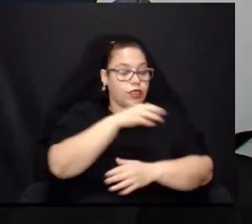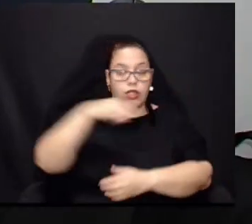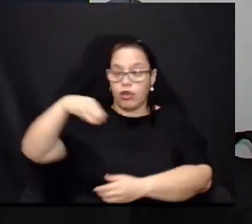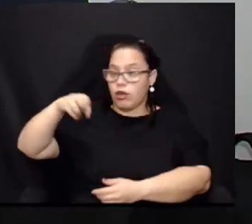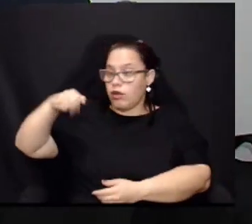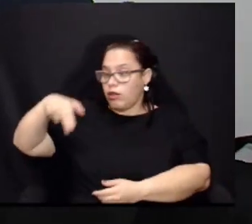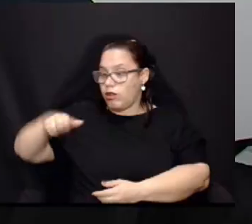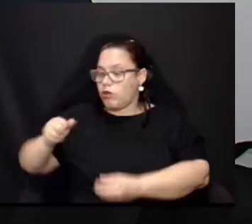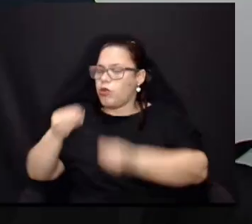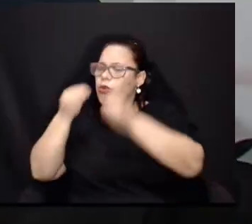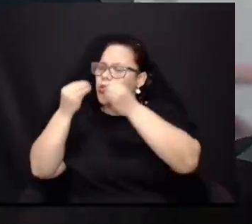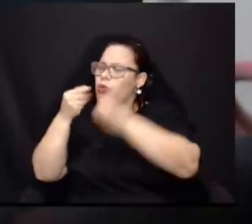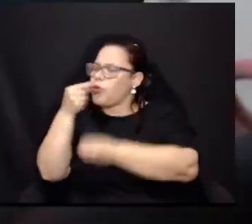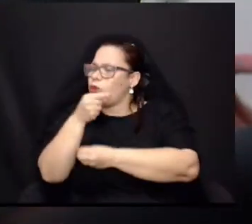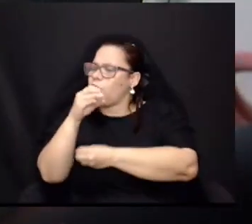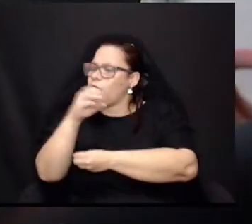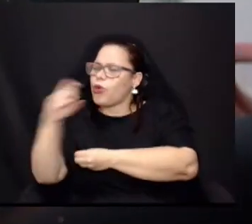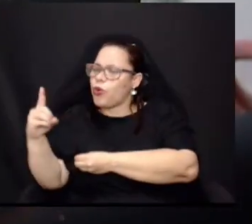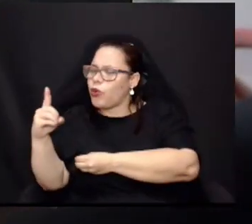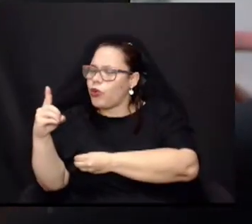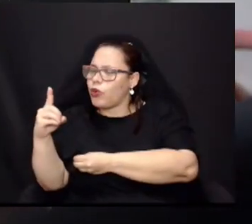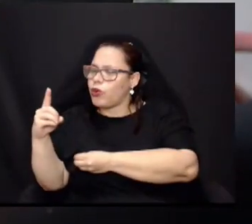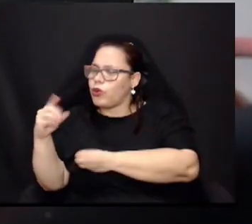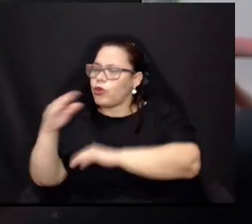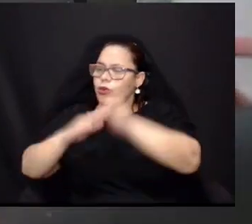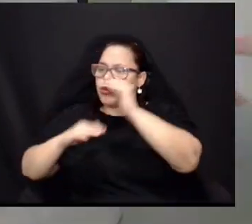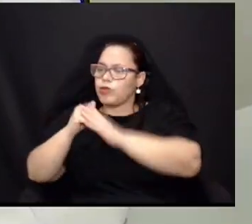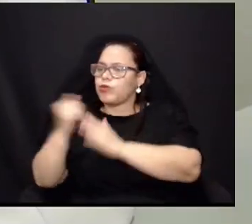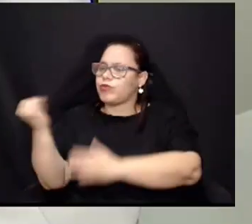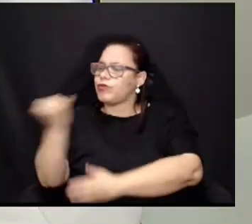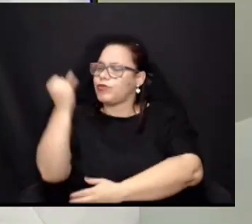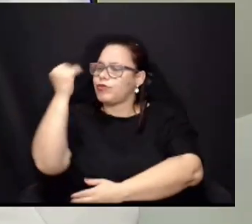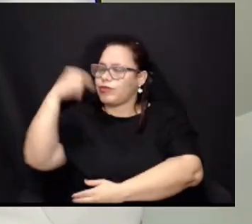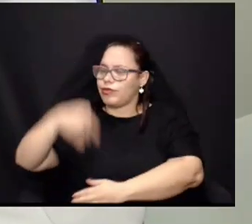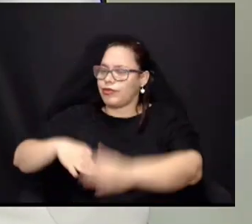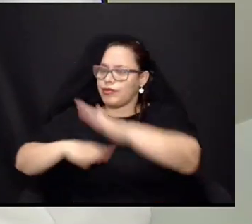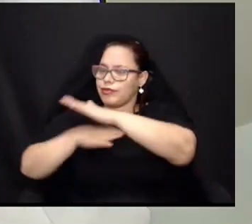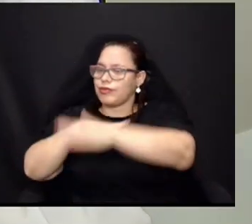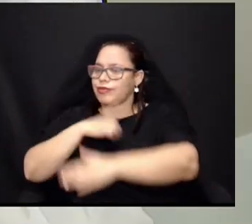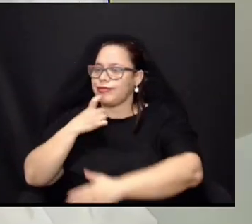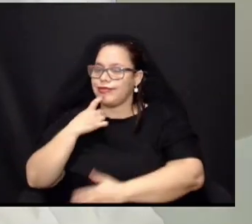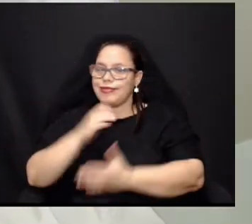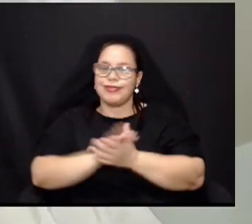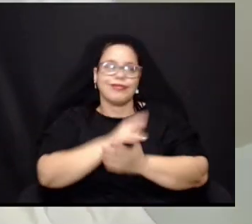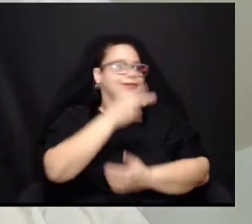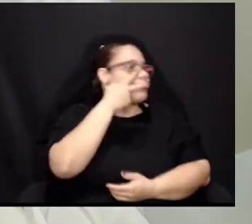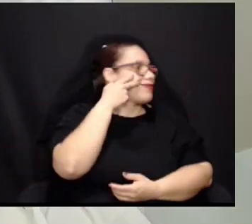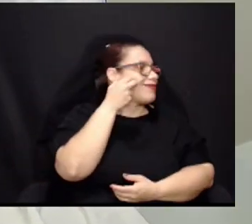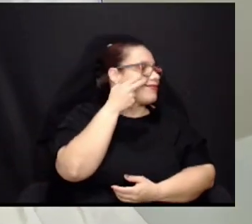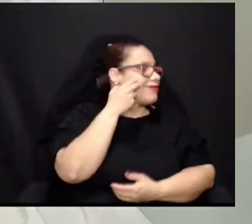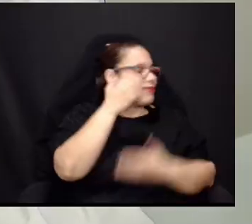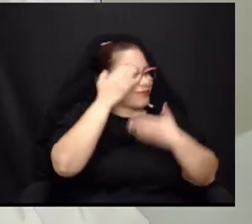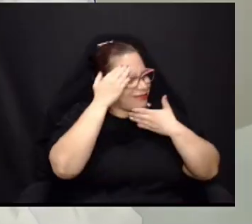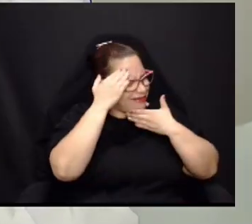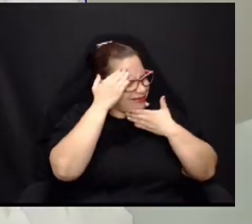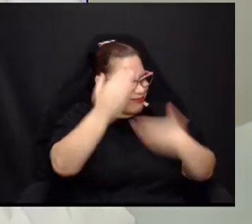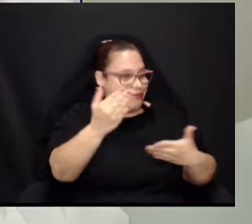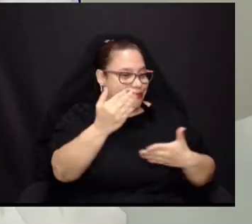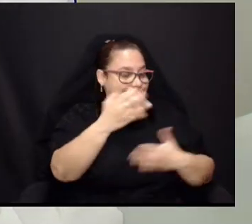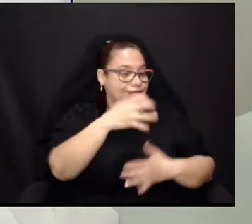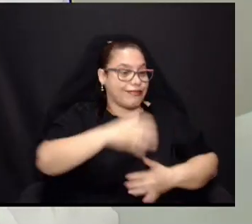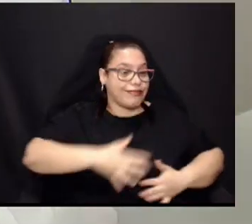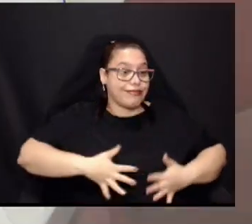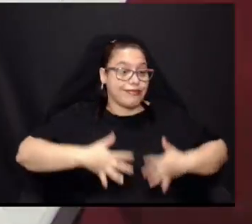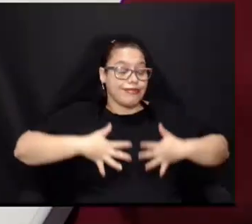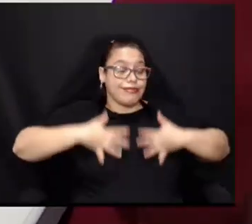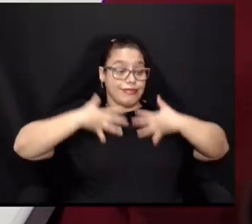você ser coordenadora, né, desse setor tão importante aqui para a Câmara de Campinas? Rafa, é muito gratificante, eu sinto muito orgulho de estar onde eu estou,